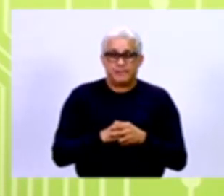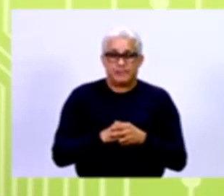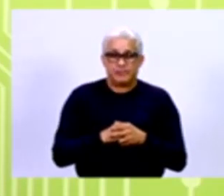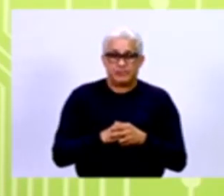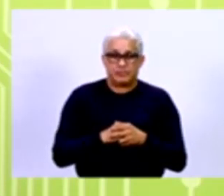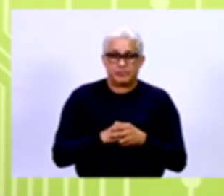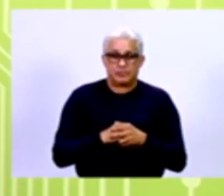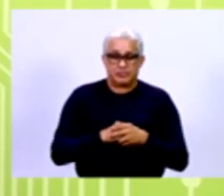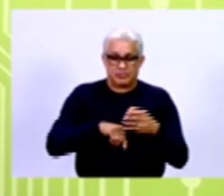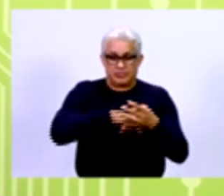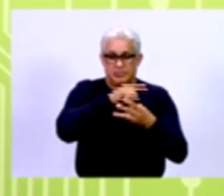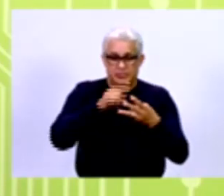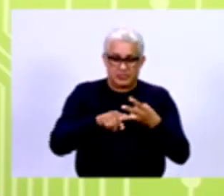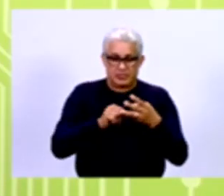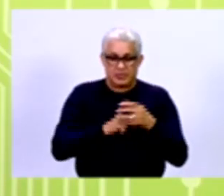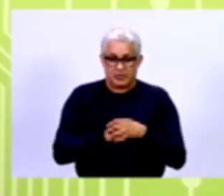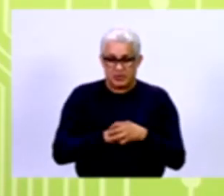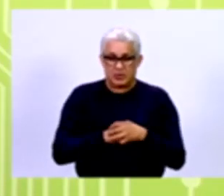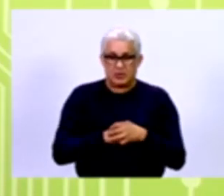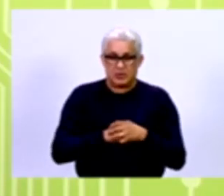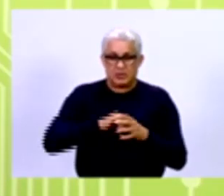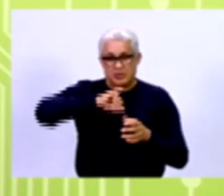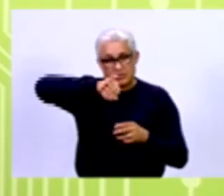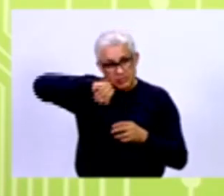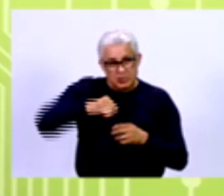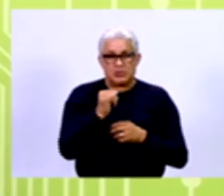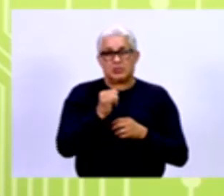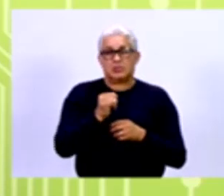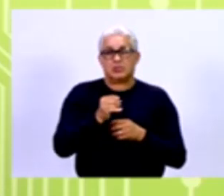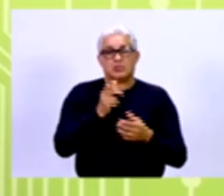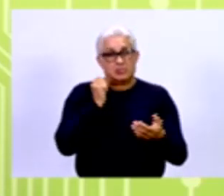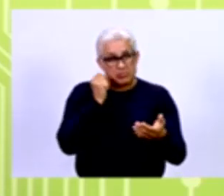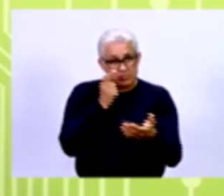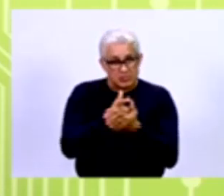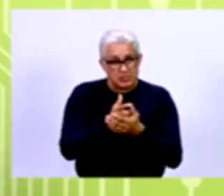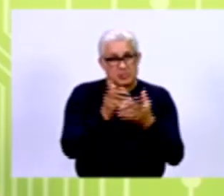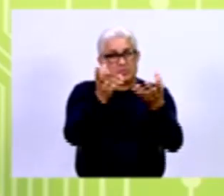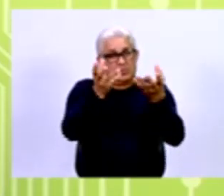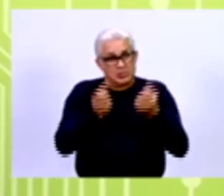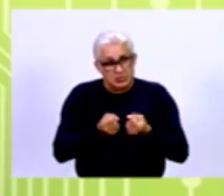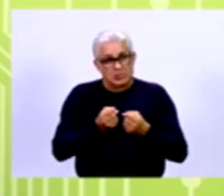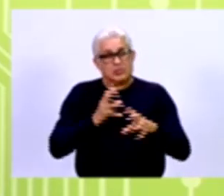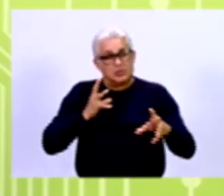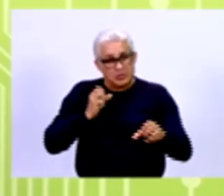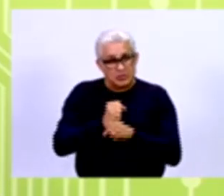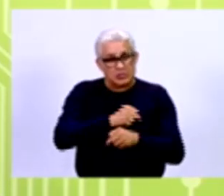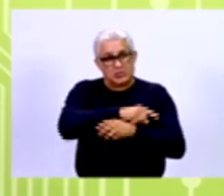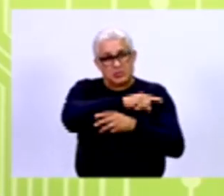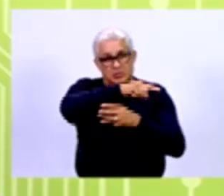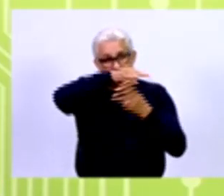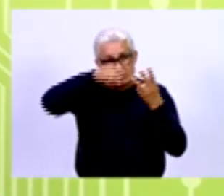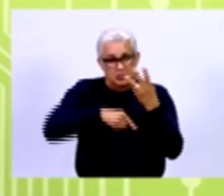no terceiro tópico, é a questão do juro, pagamento e recebimento. Então, a soma desses três